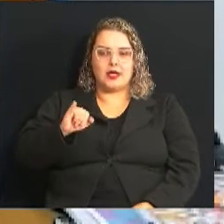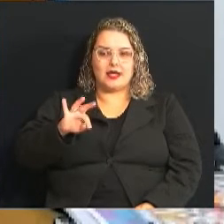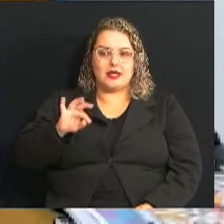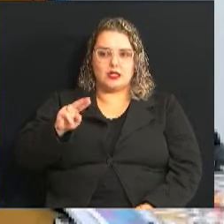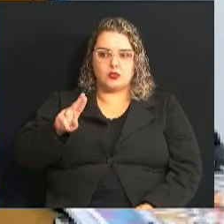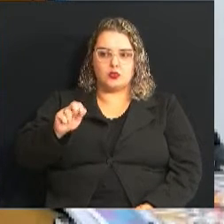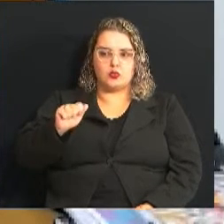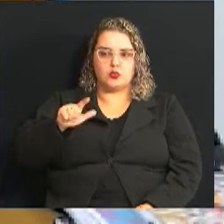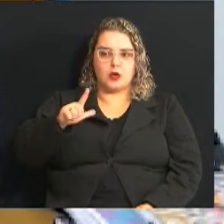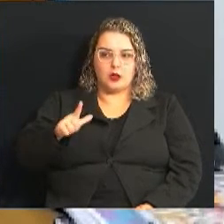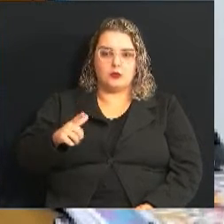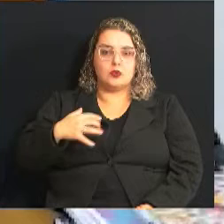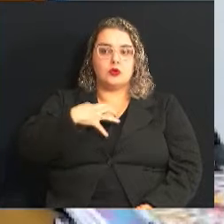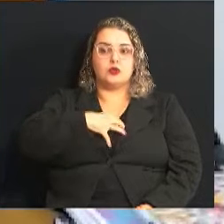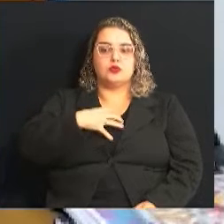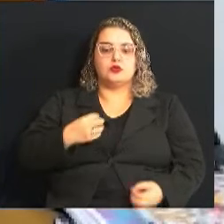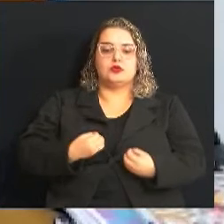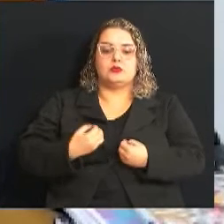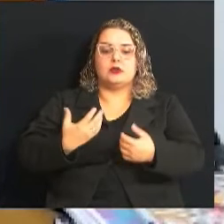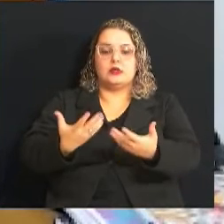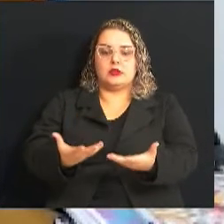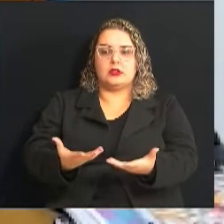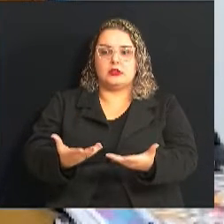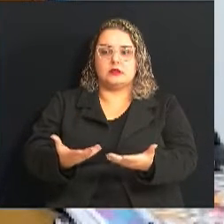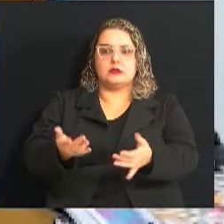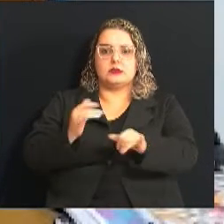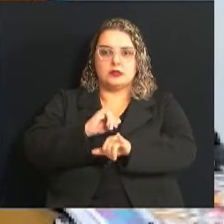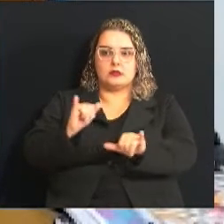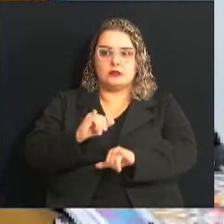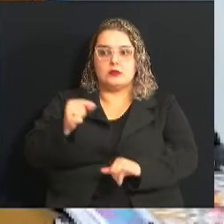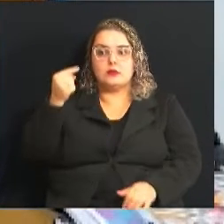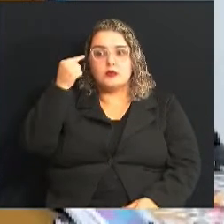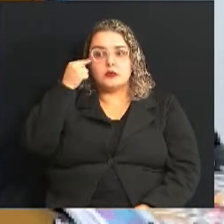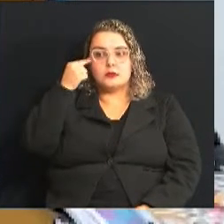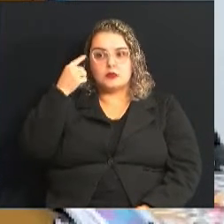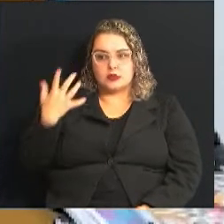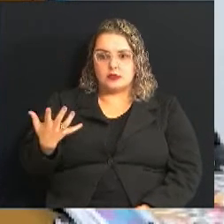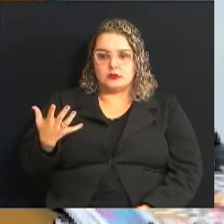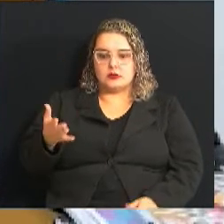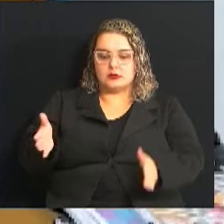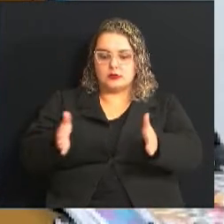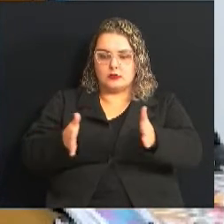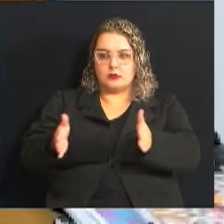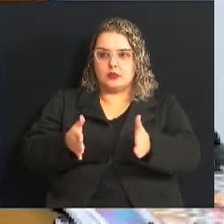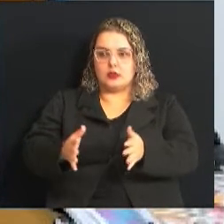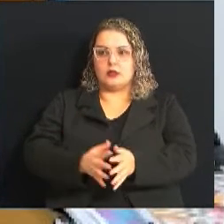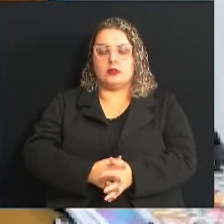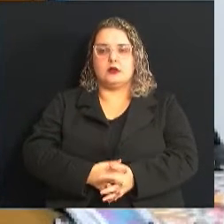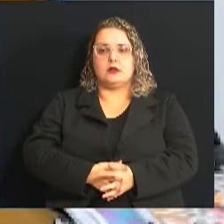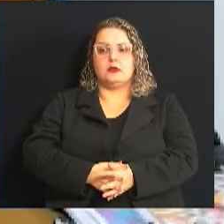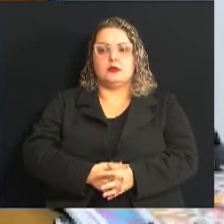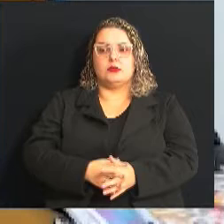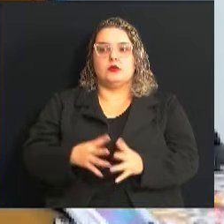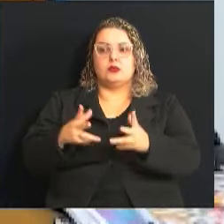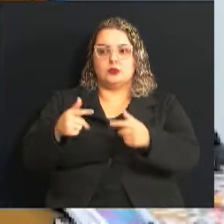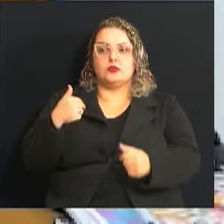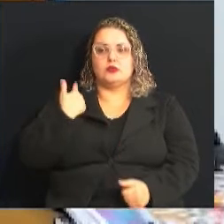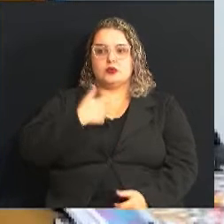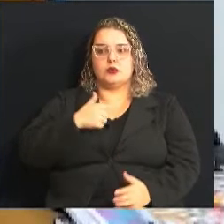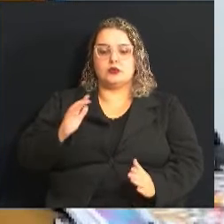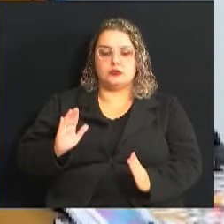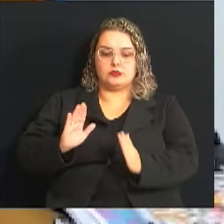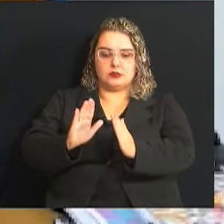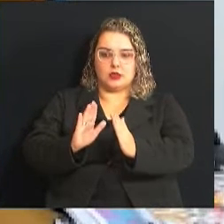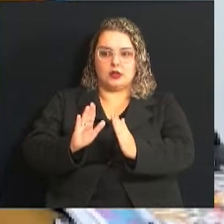forma como é dada essa notícia. Então, vamos pensar. Nesse cenário, o último cenário que todos nós enfrentamos com relação